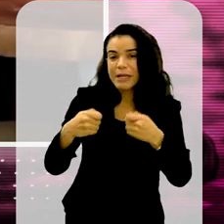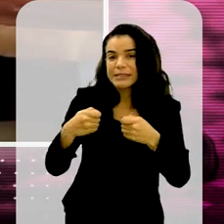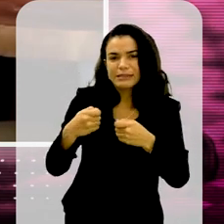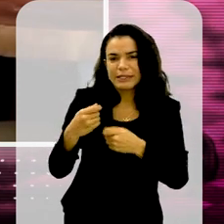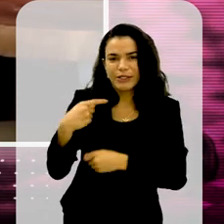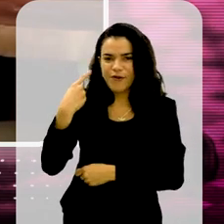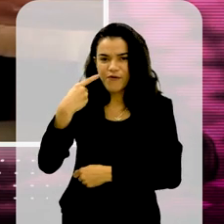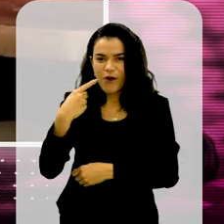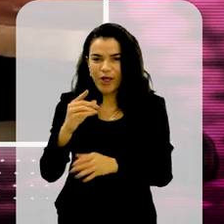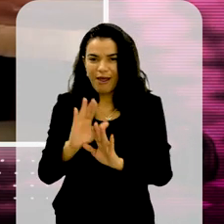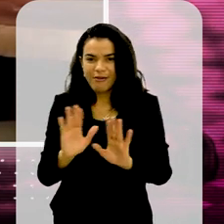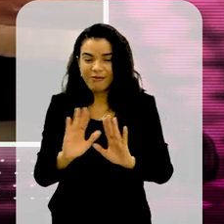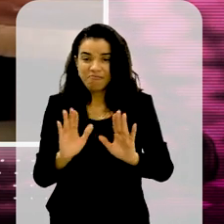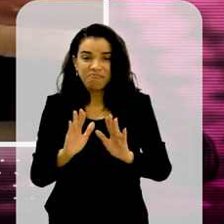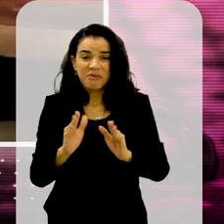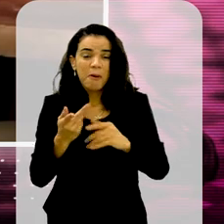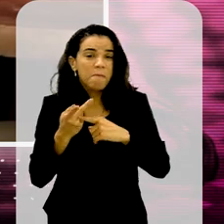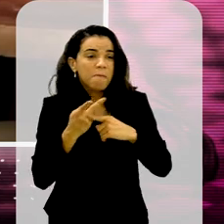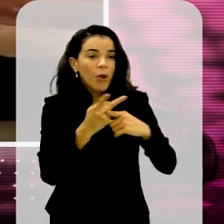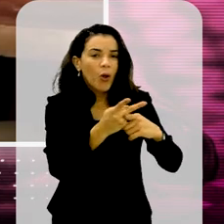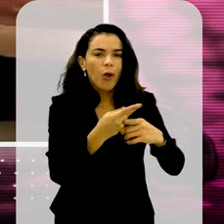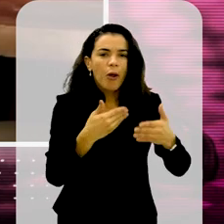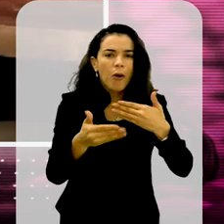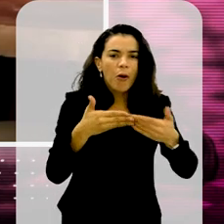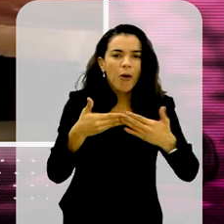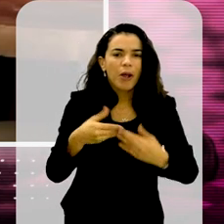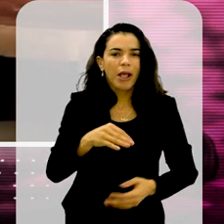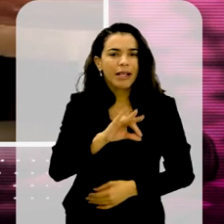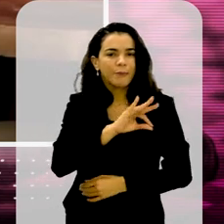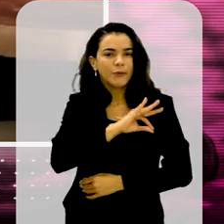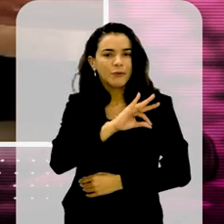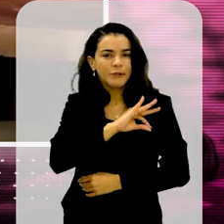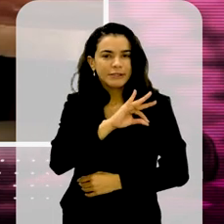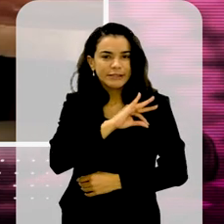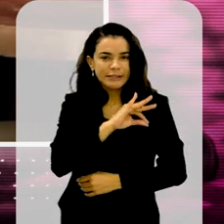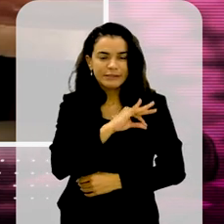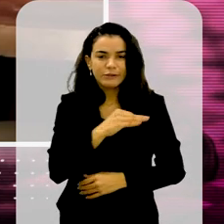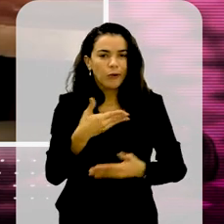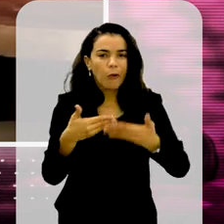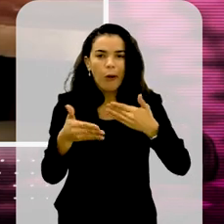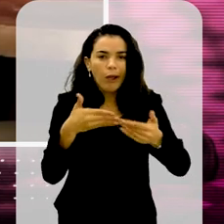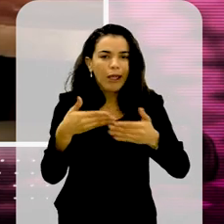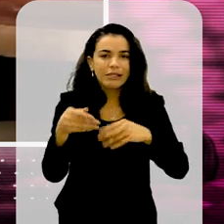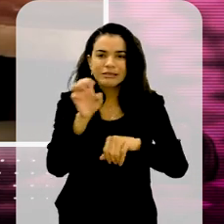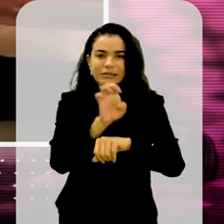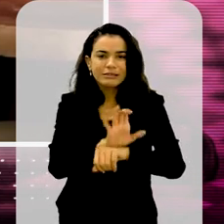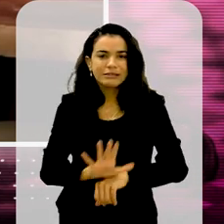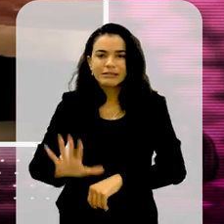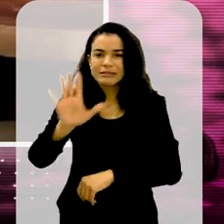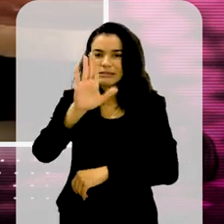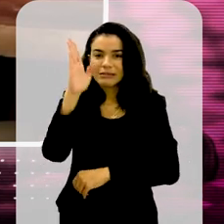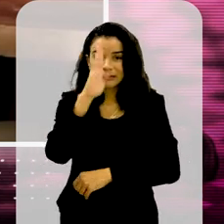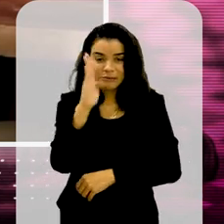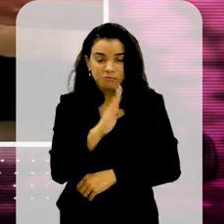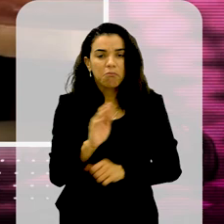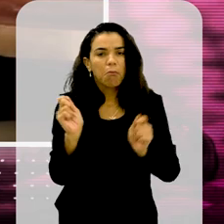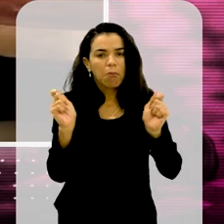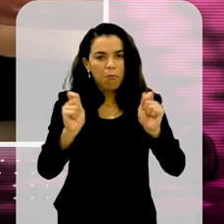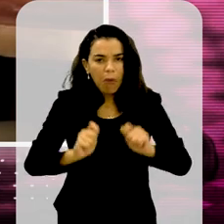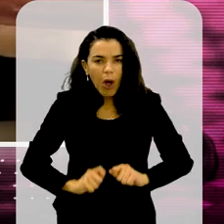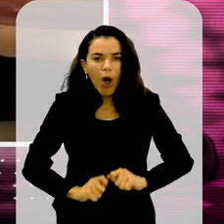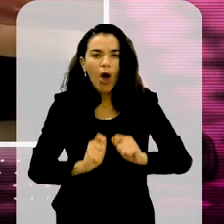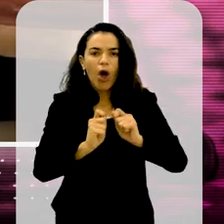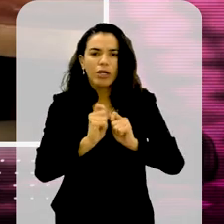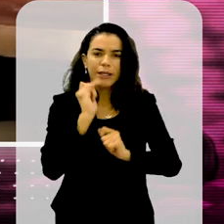de um advogado, a vítima se direcionando a qualquer delegacia de polícia, de qualquer estado do país, ela